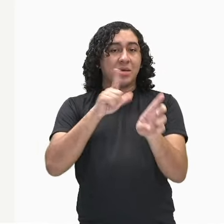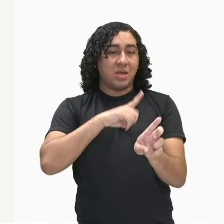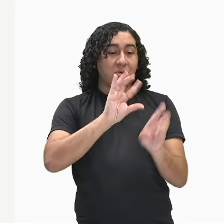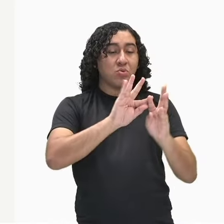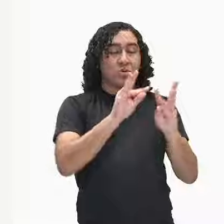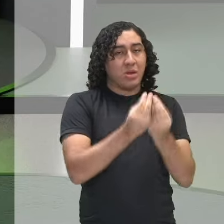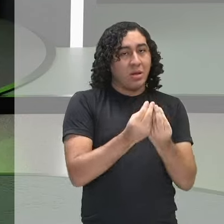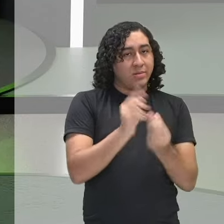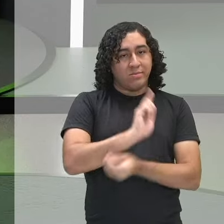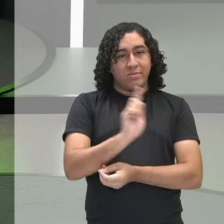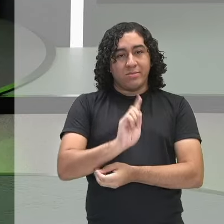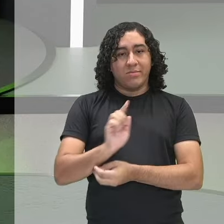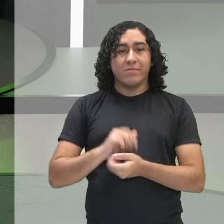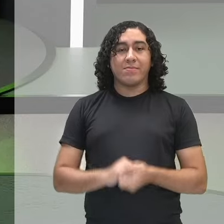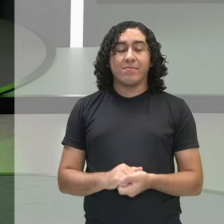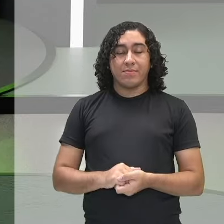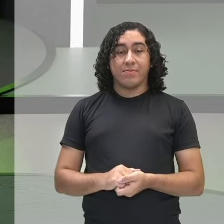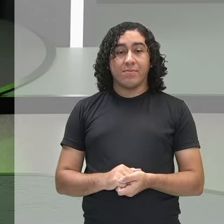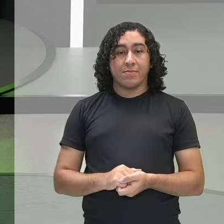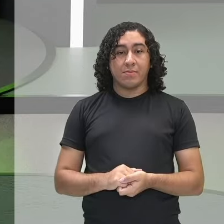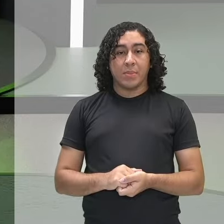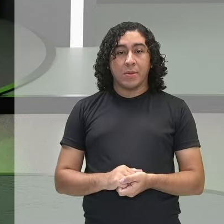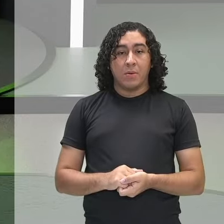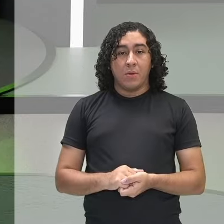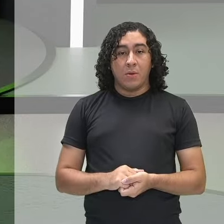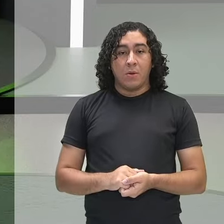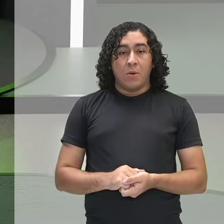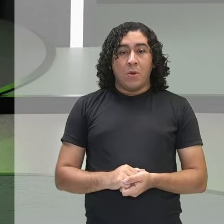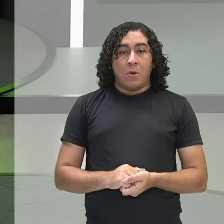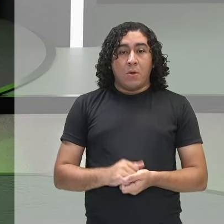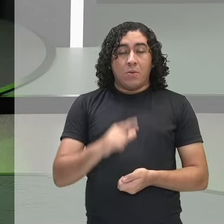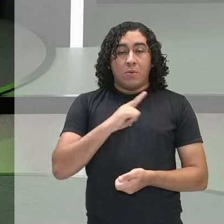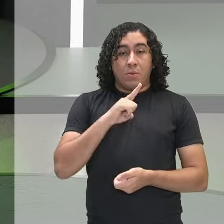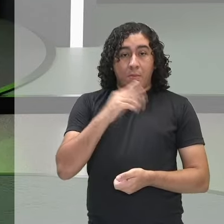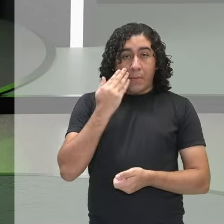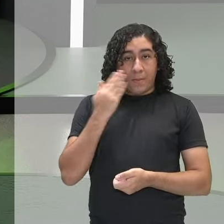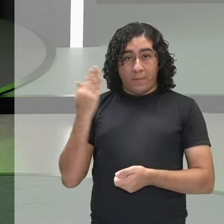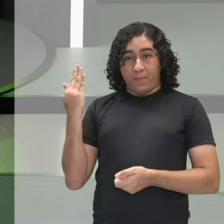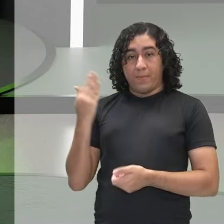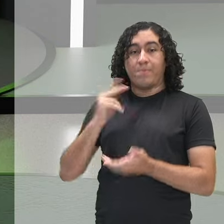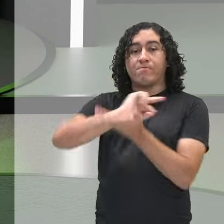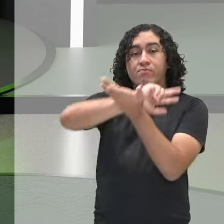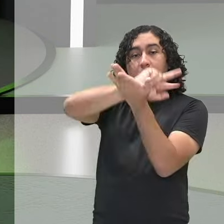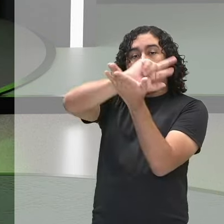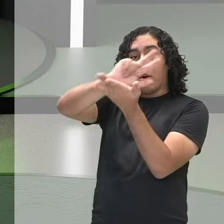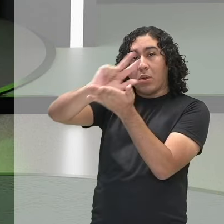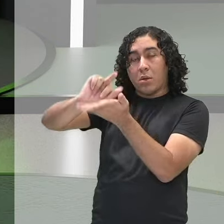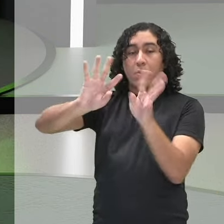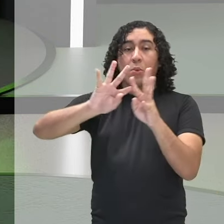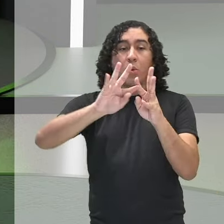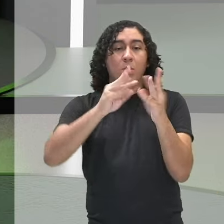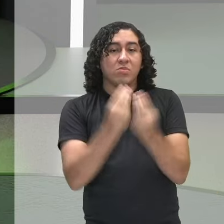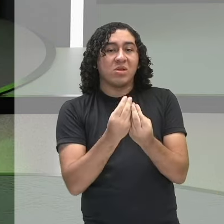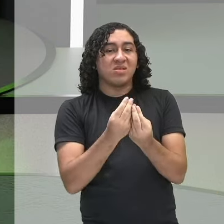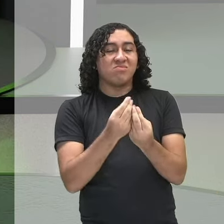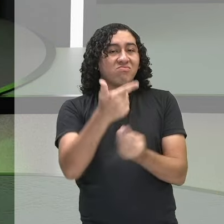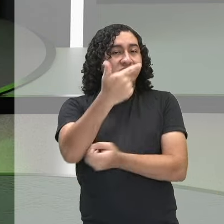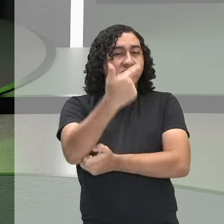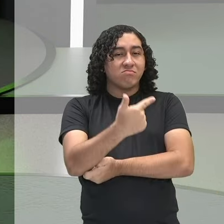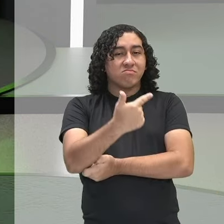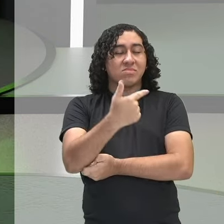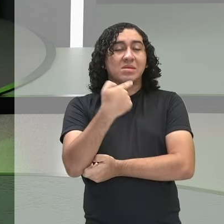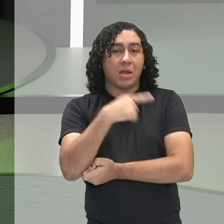não. Dê uma olhada aqui. Então, nós temos aqui, ó, vocês conseguem ver várias substâncias que nós temos e elas